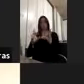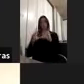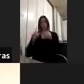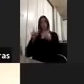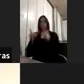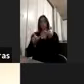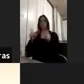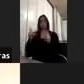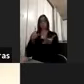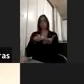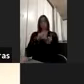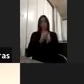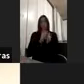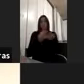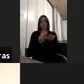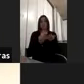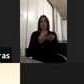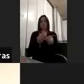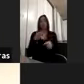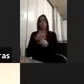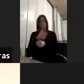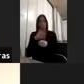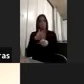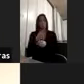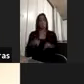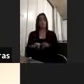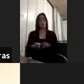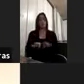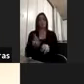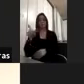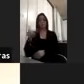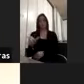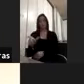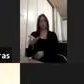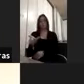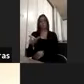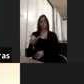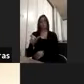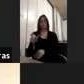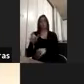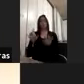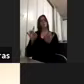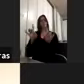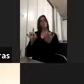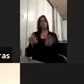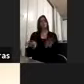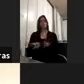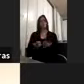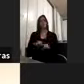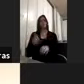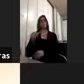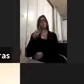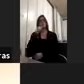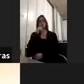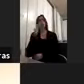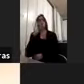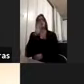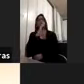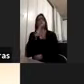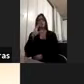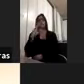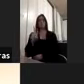um ex-diretor nosso aí, o companheiro, que nós costumamos chamar ele de perigoso, que esteve lá também nos ajudando, né?